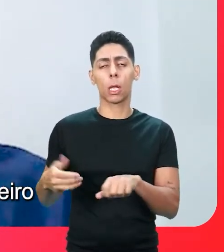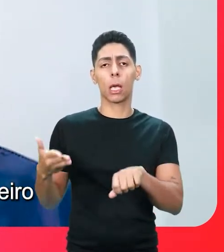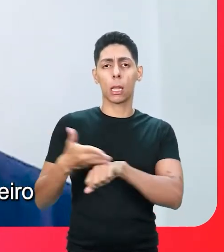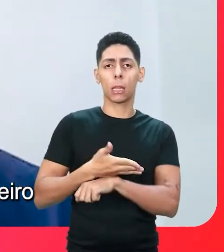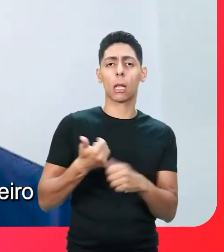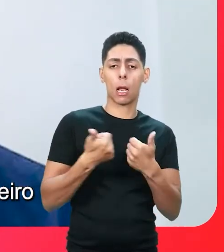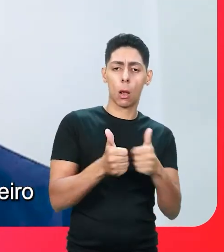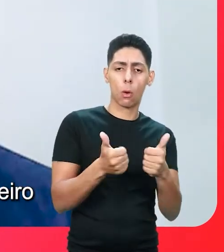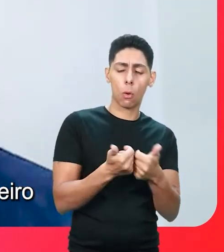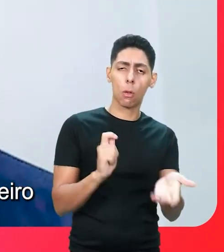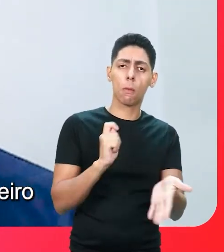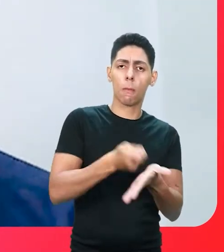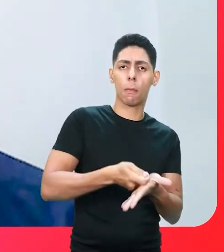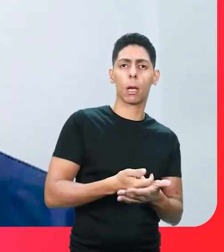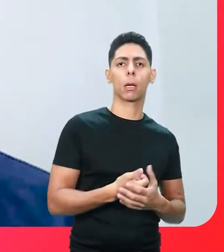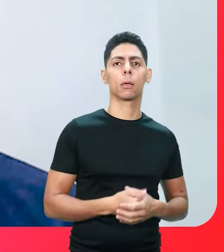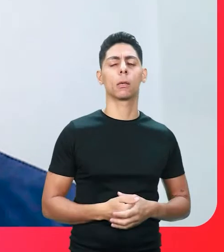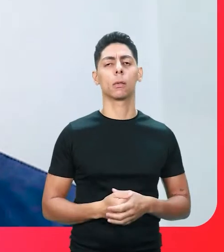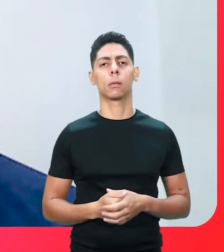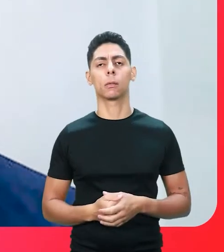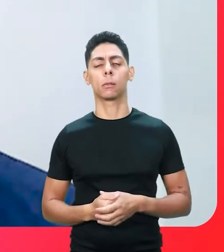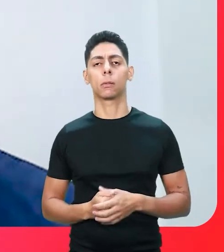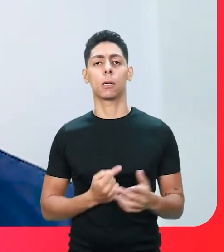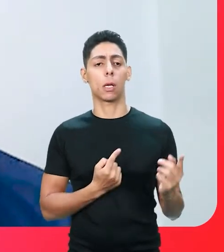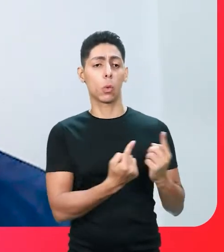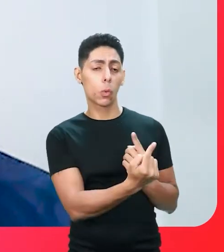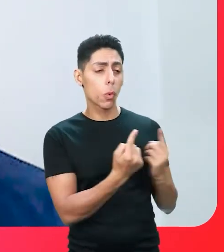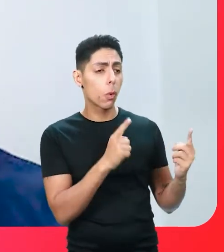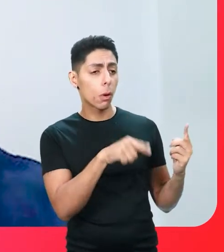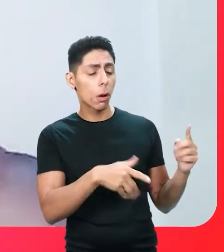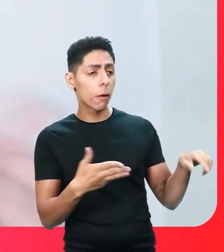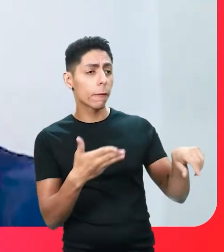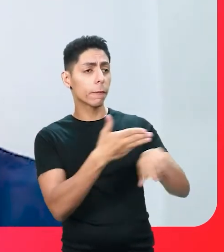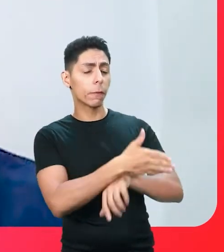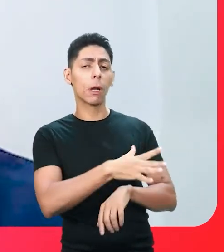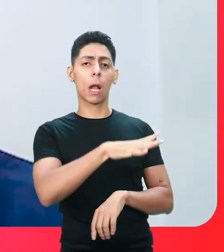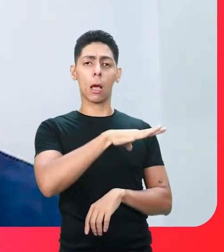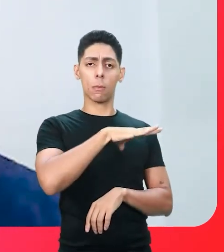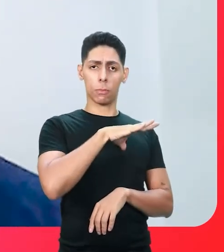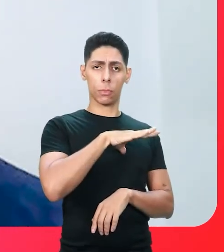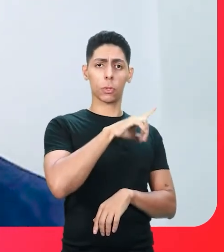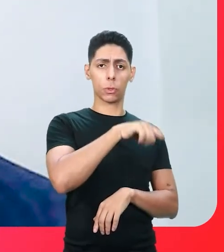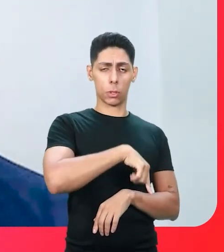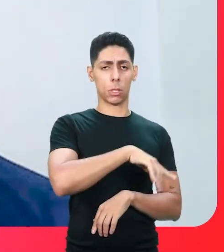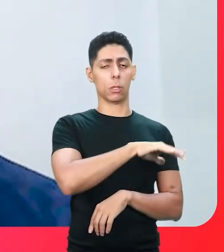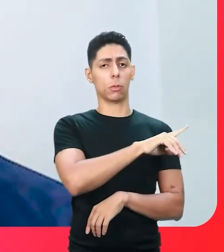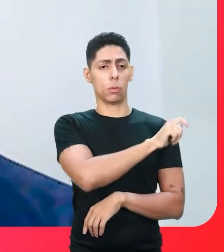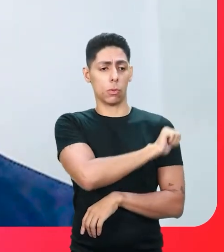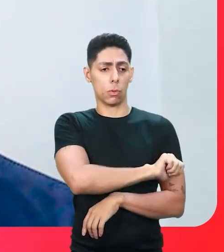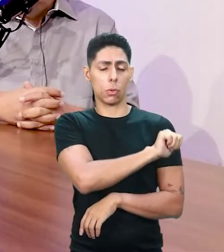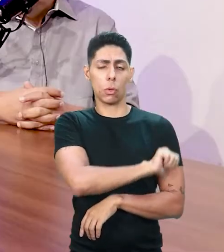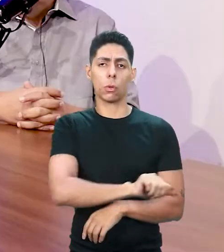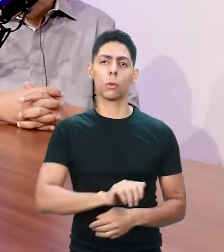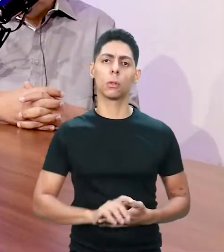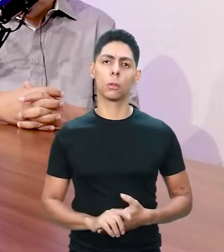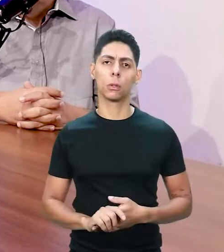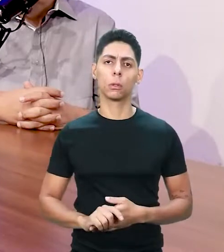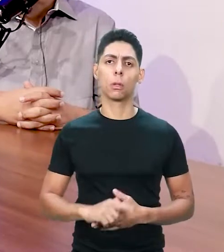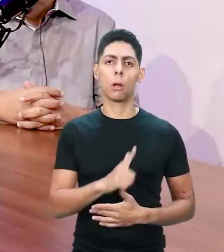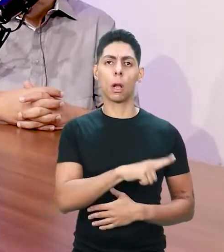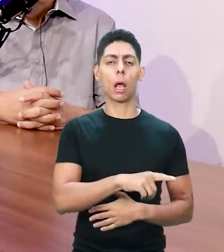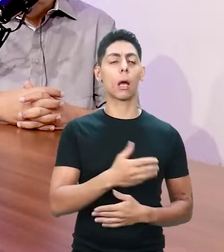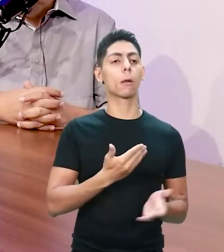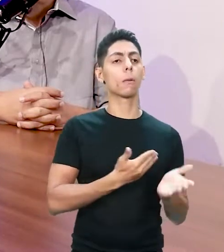ônibus, 296 Castelo, Inhaúma Castelo. Fui para o centro do Rio de Janeiro e abri o